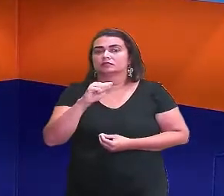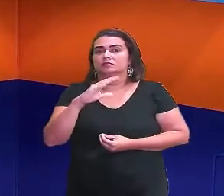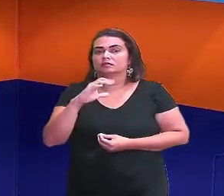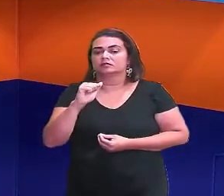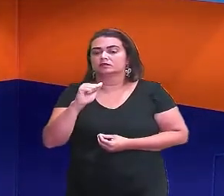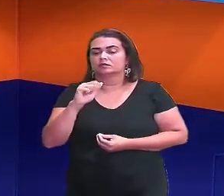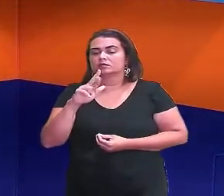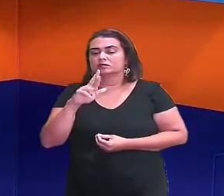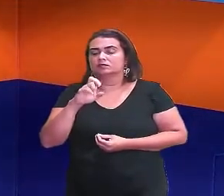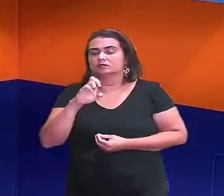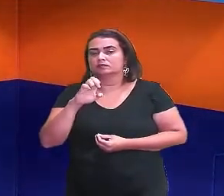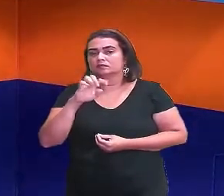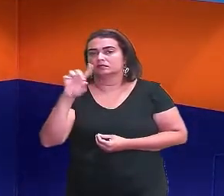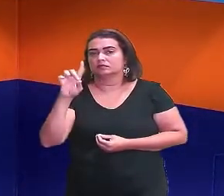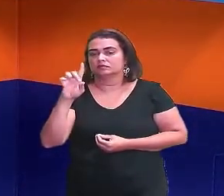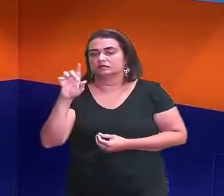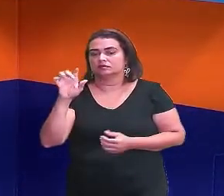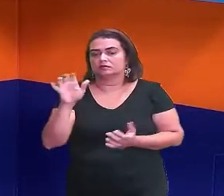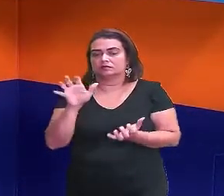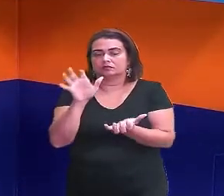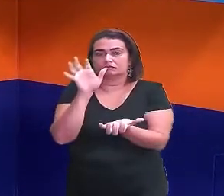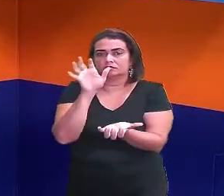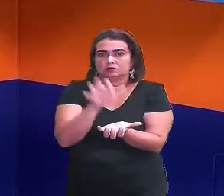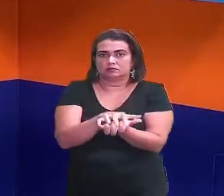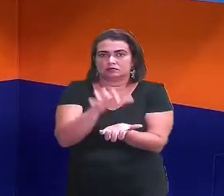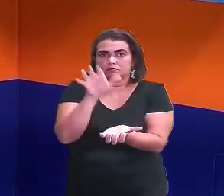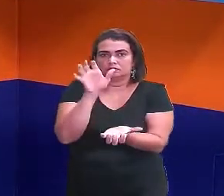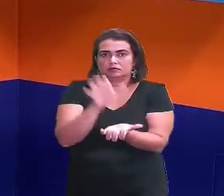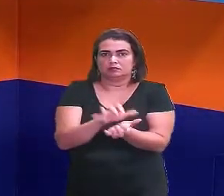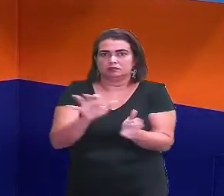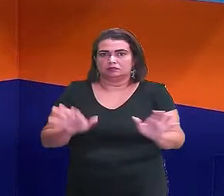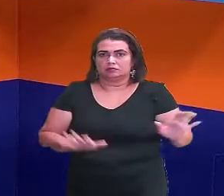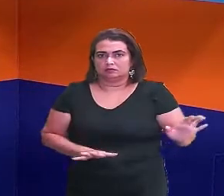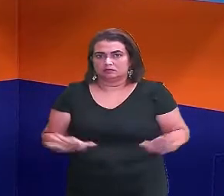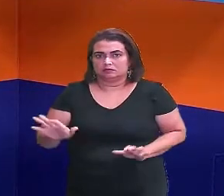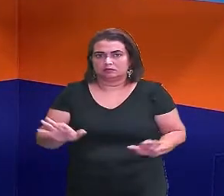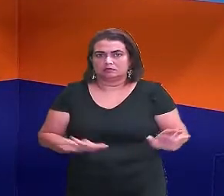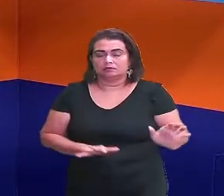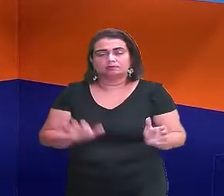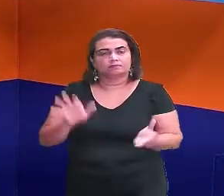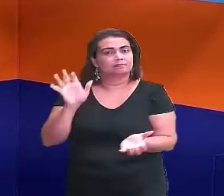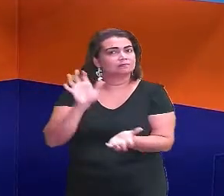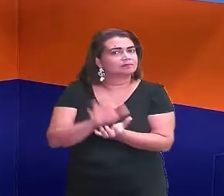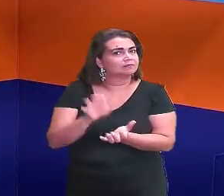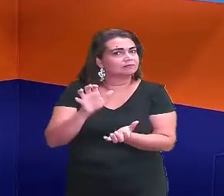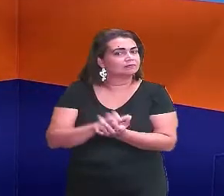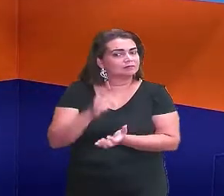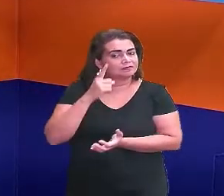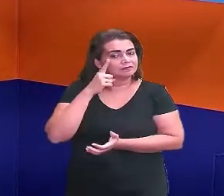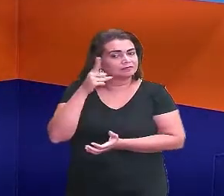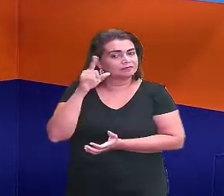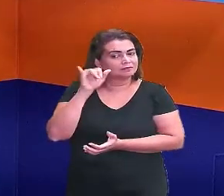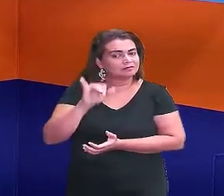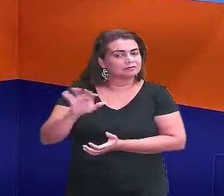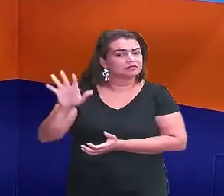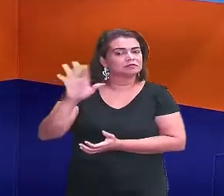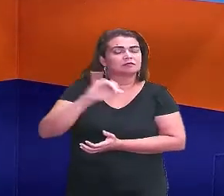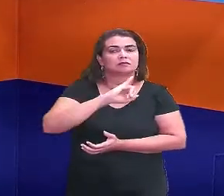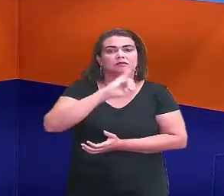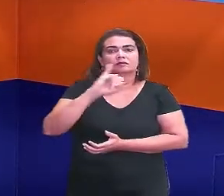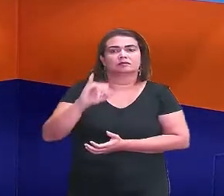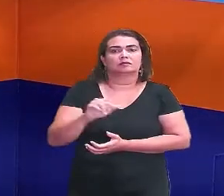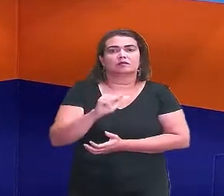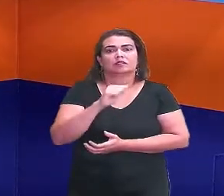jacaré. Jacaré, esse bicho aqui que vocês estão vendo nessa imagem. Então, ó, o jacaré, para a